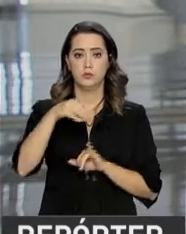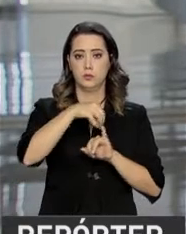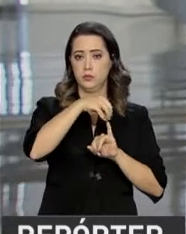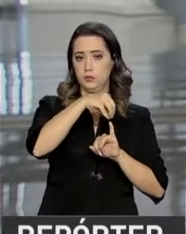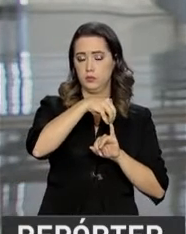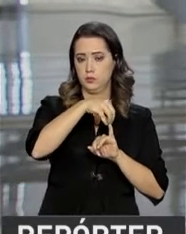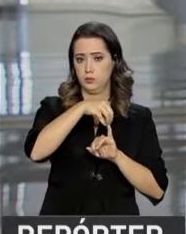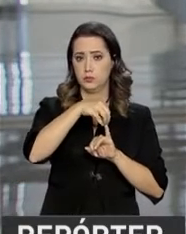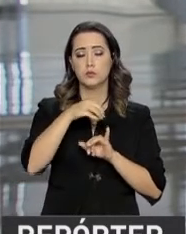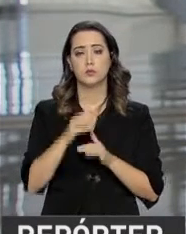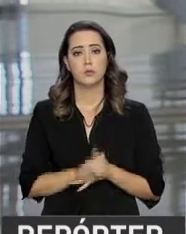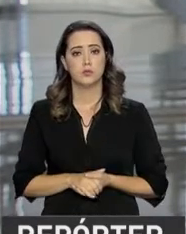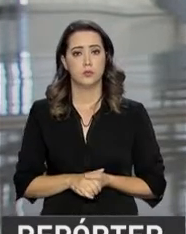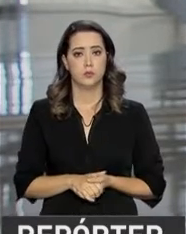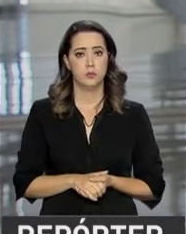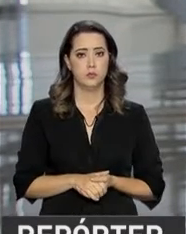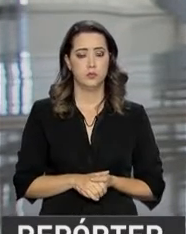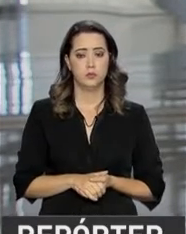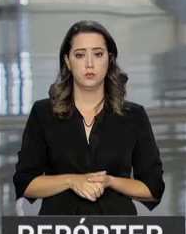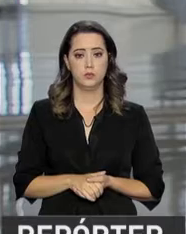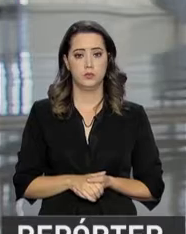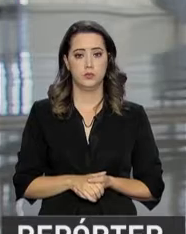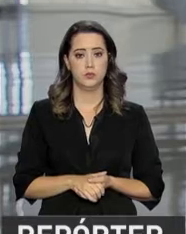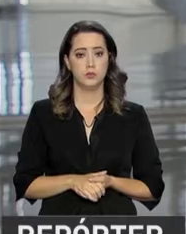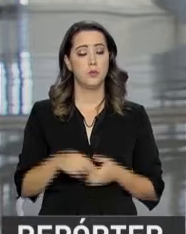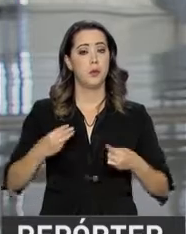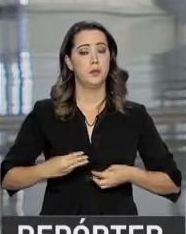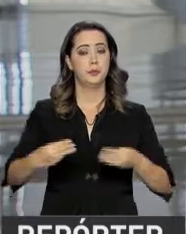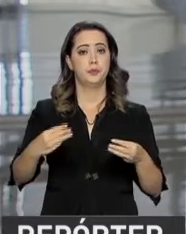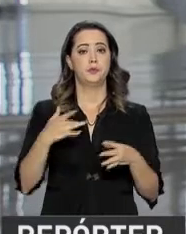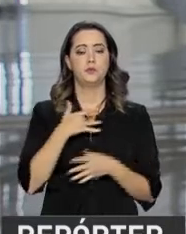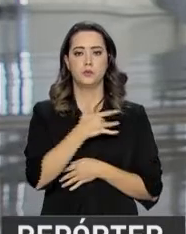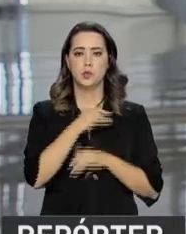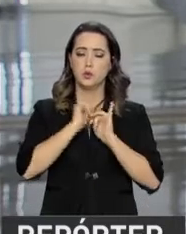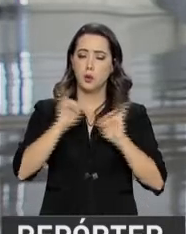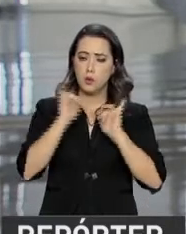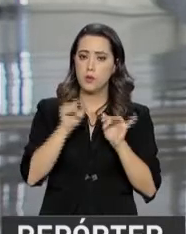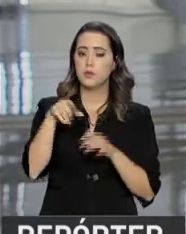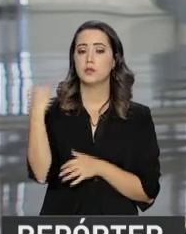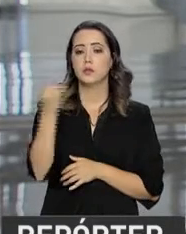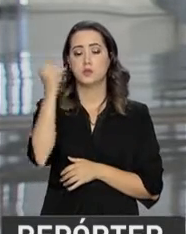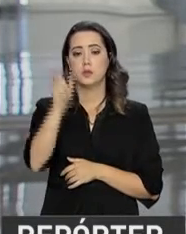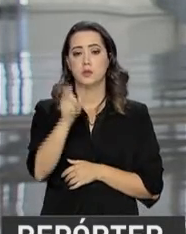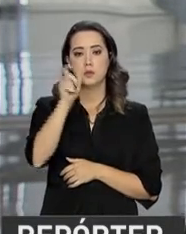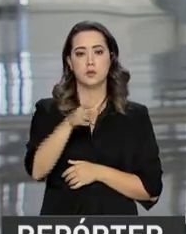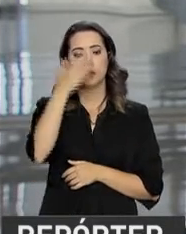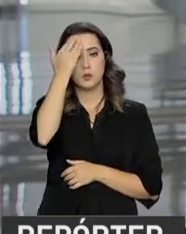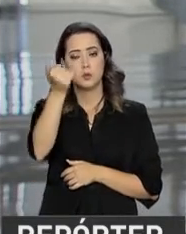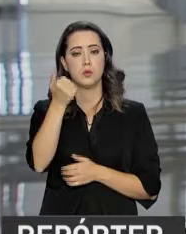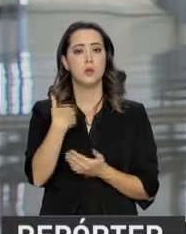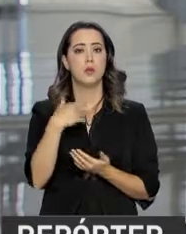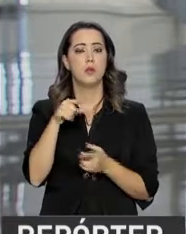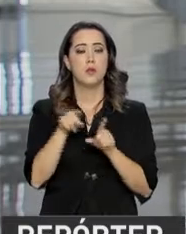nacional de estudos e pesquisas educacionais anísio teixeira o ministério da educação reforça a importância de um interessado não deixar para